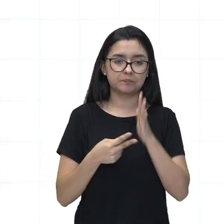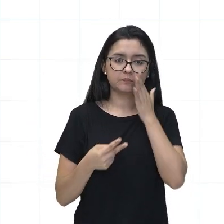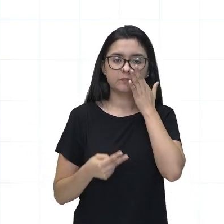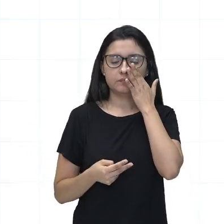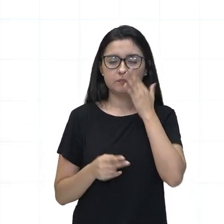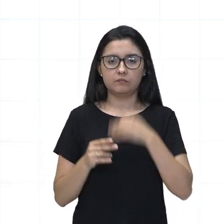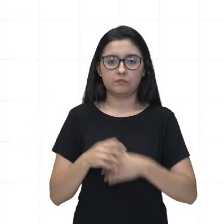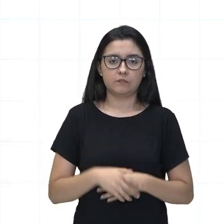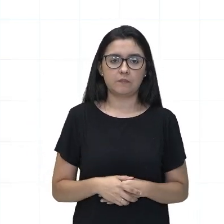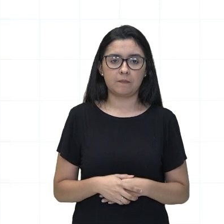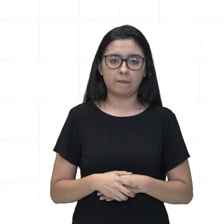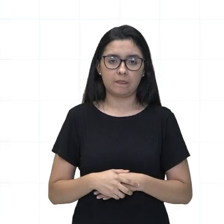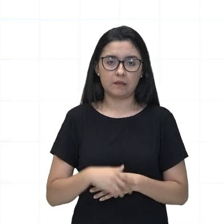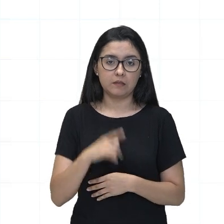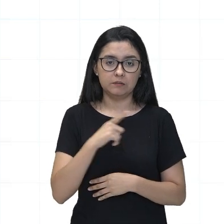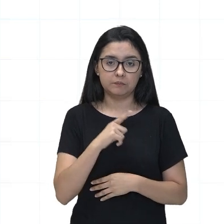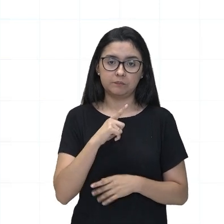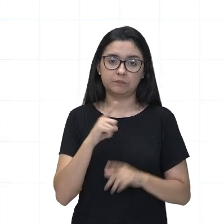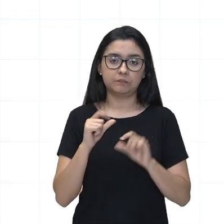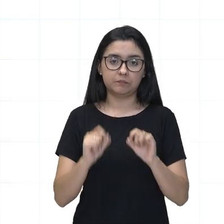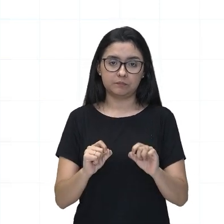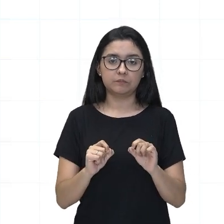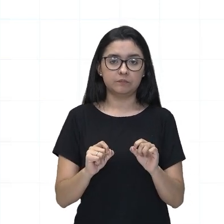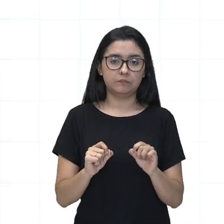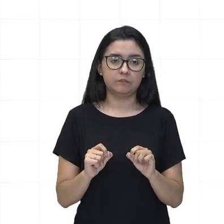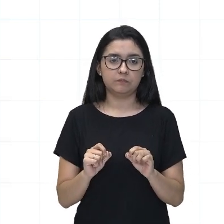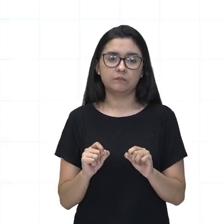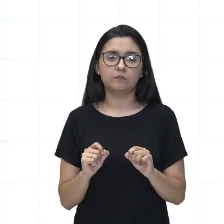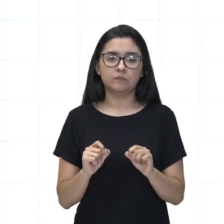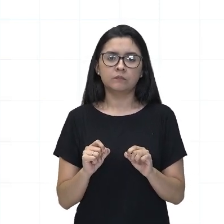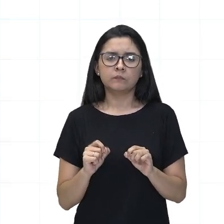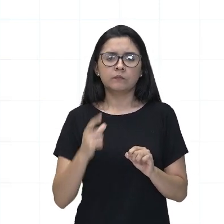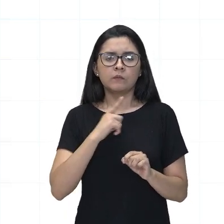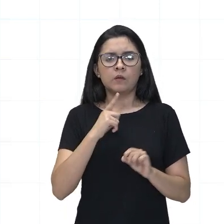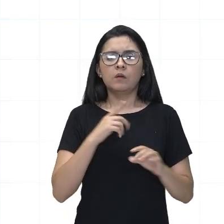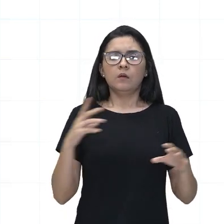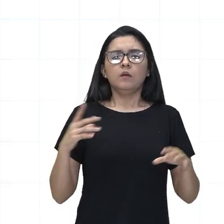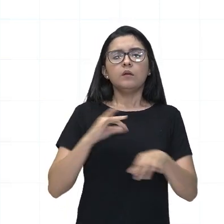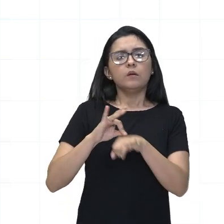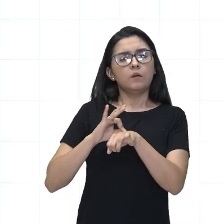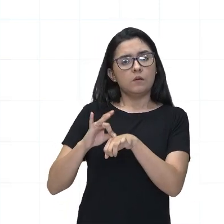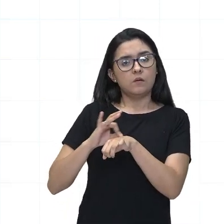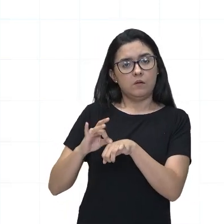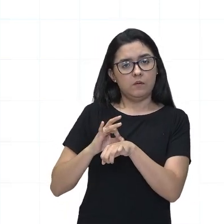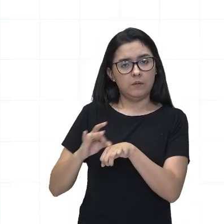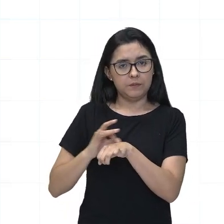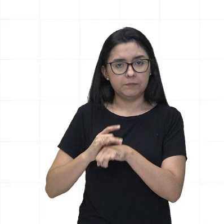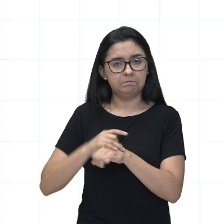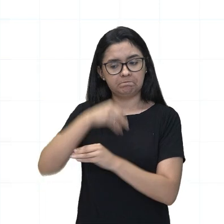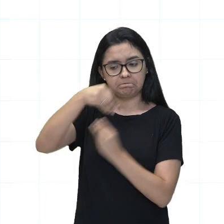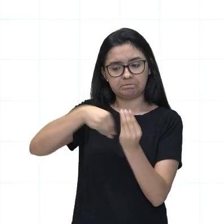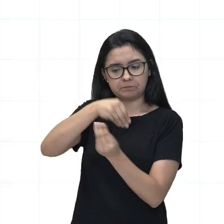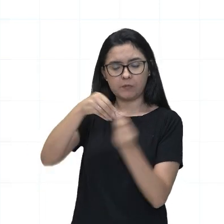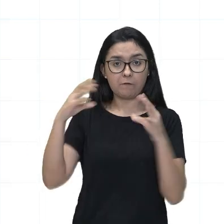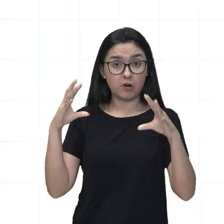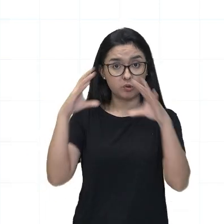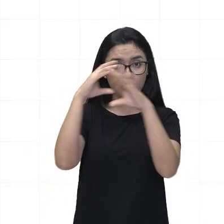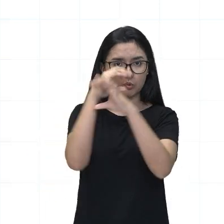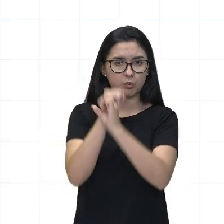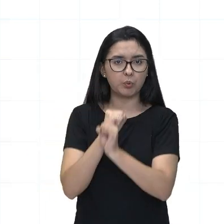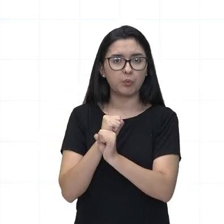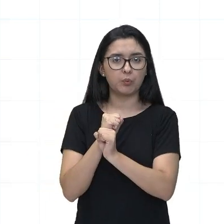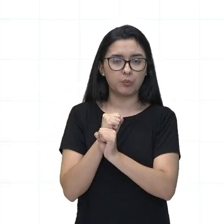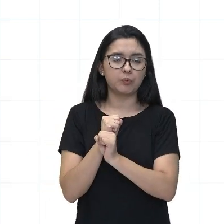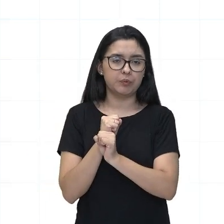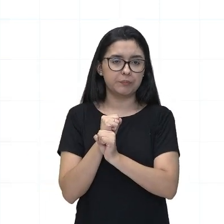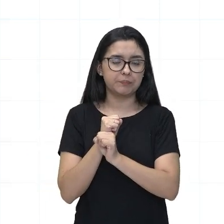se acrescenta preto a uma matiz, ela fica com uma tonalidade mais escura, já se